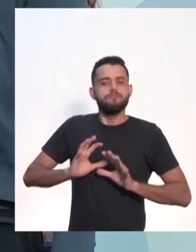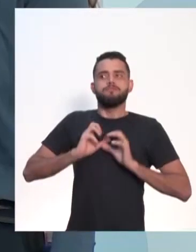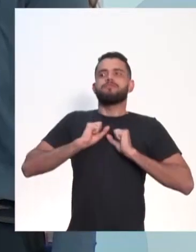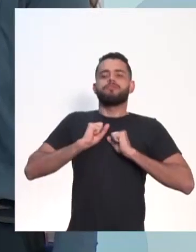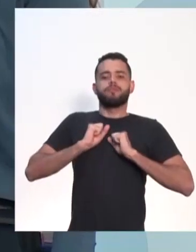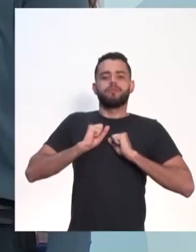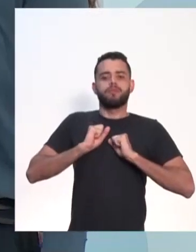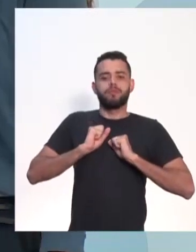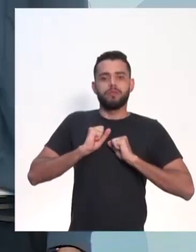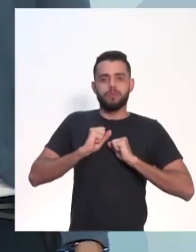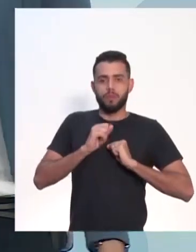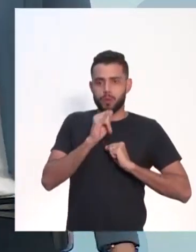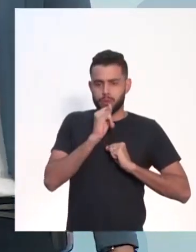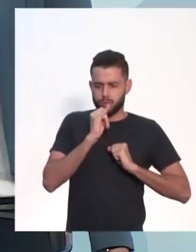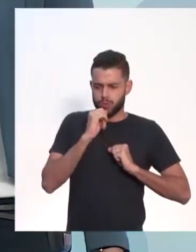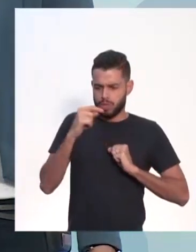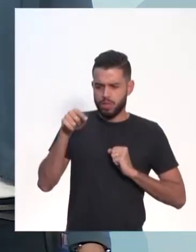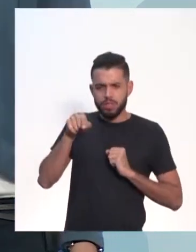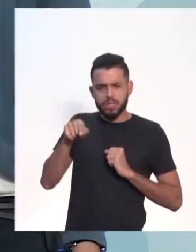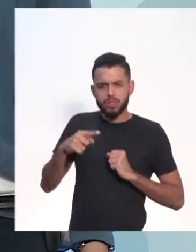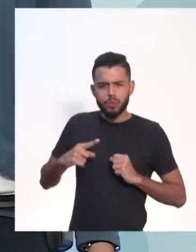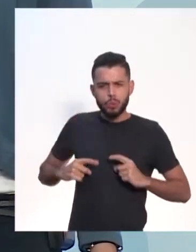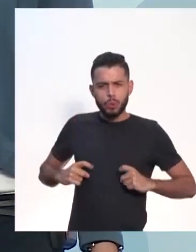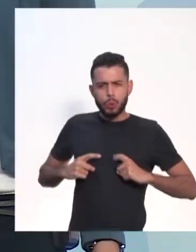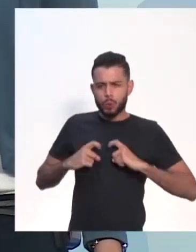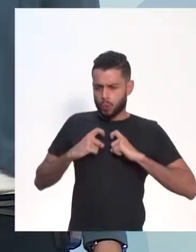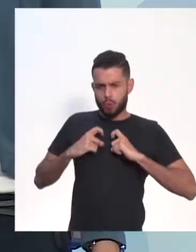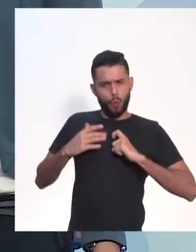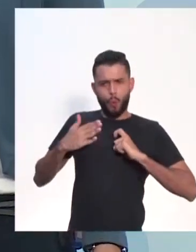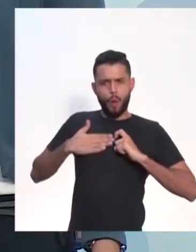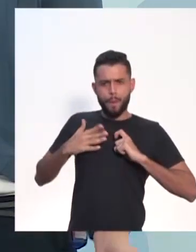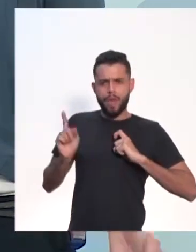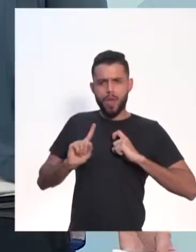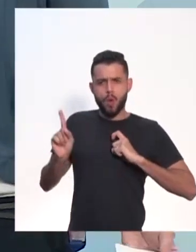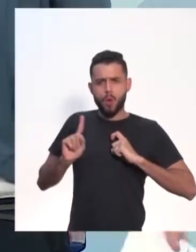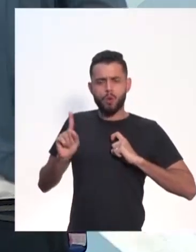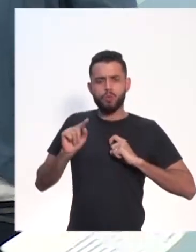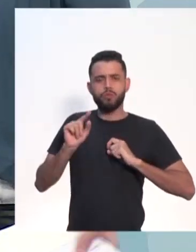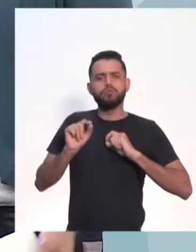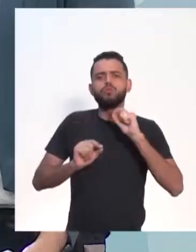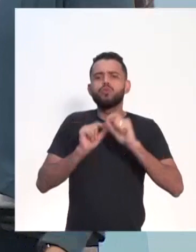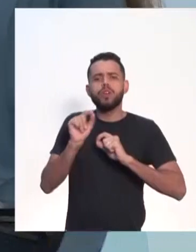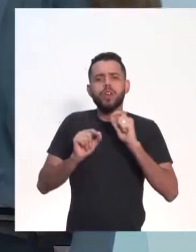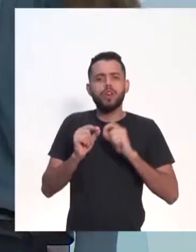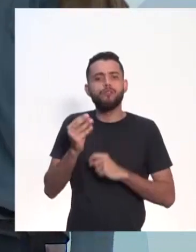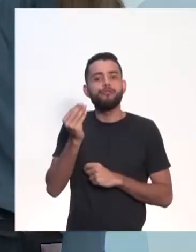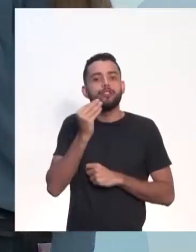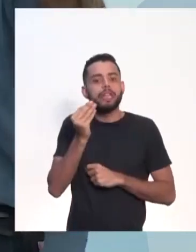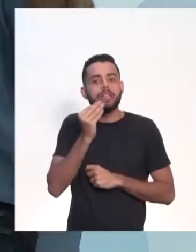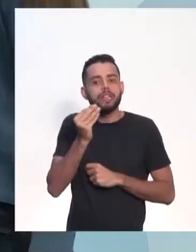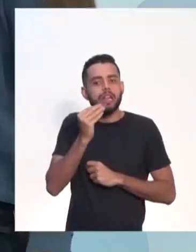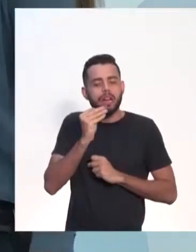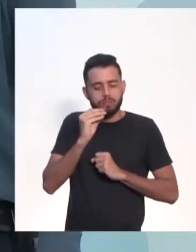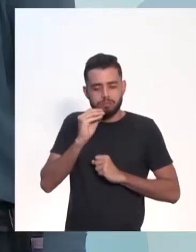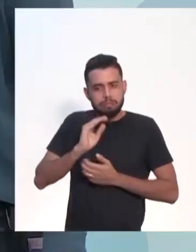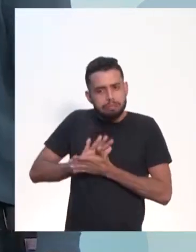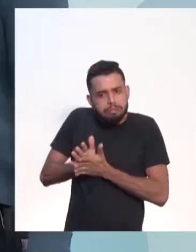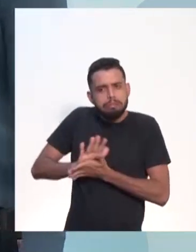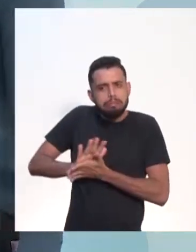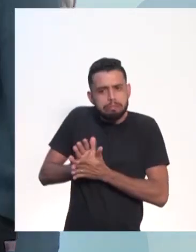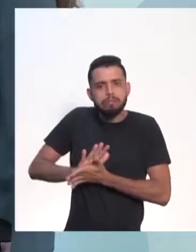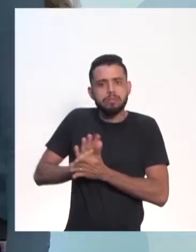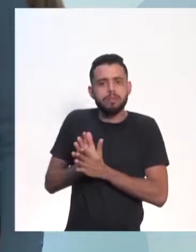opa, isso daqui não é meu. Se isso daqui não é meu, o que eu vou fazer? Eu vou tentar combater, certo? E aí eu vou